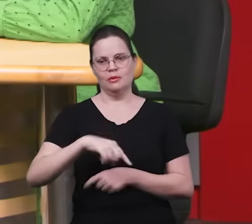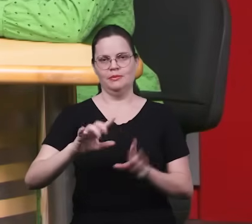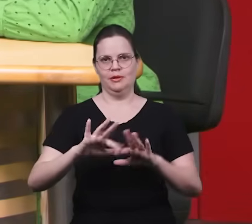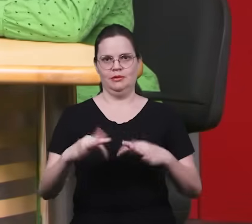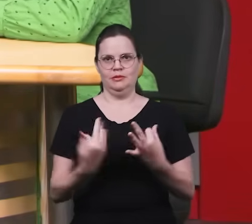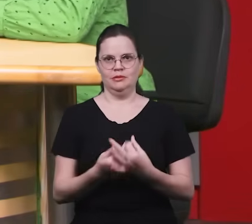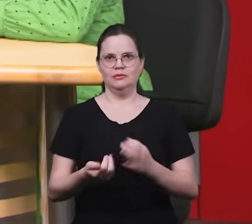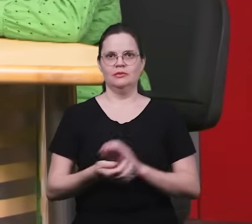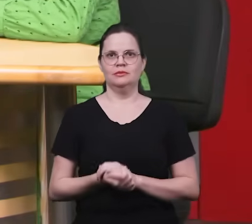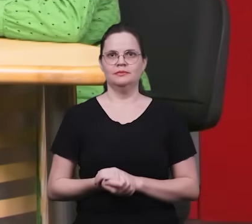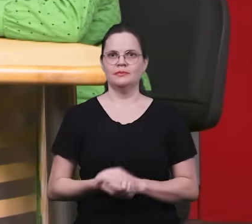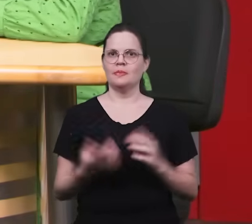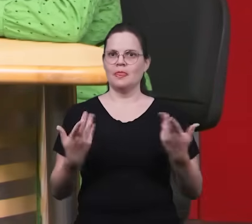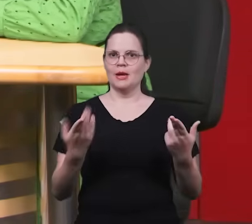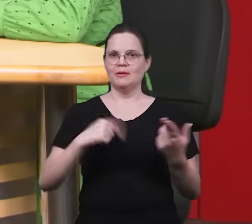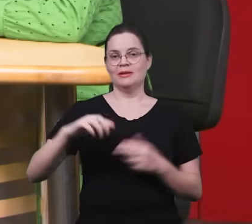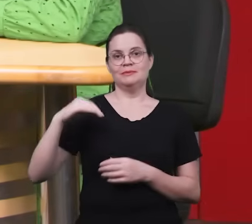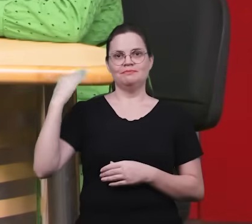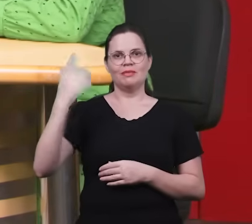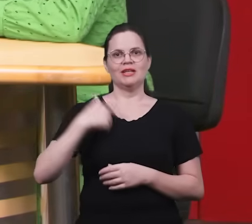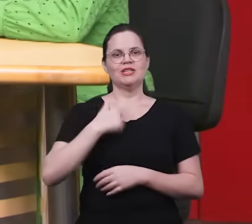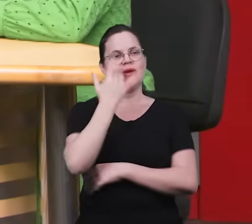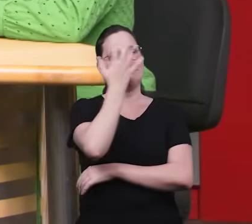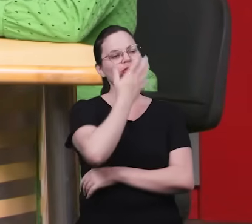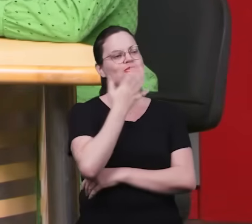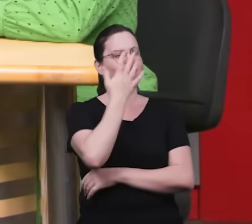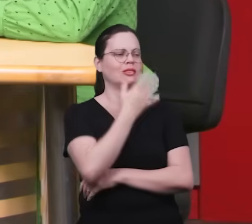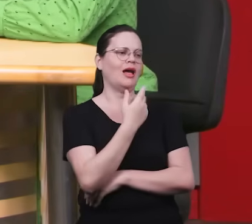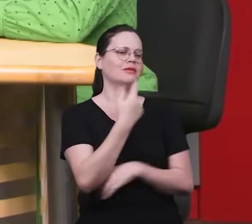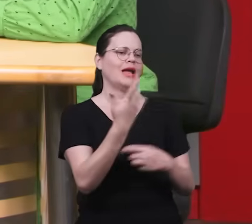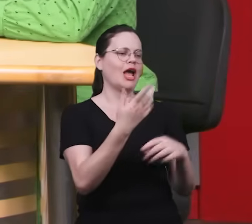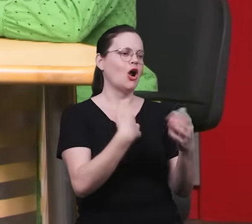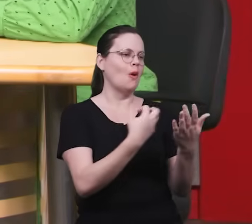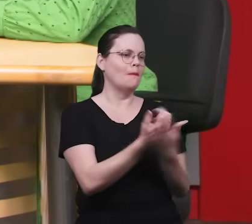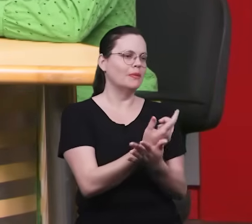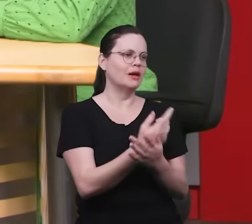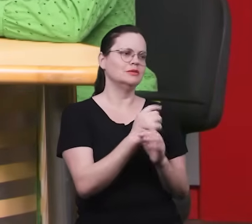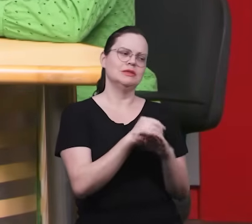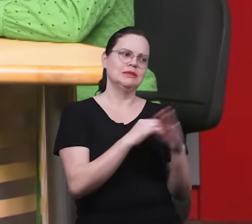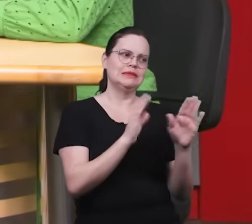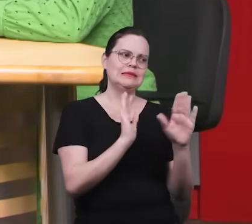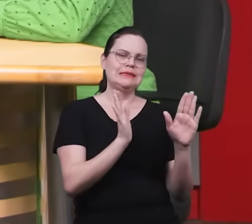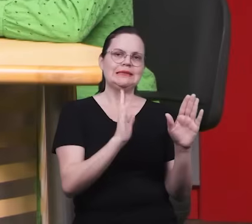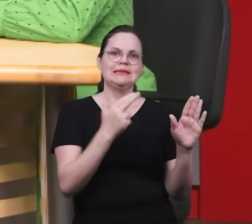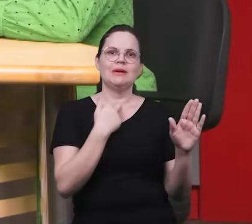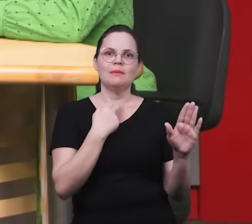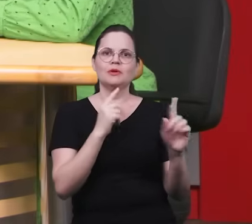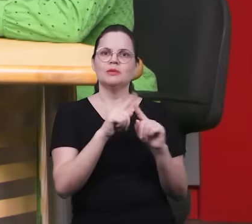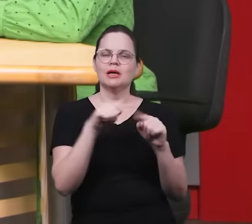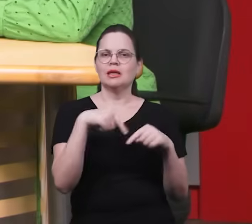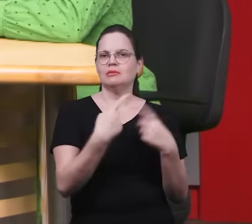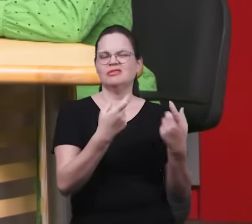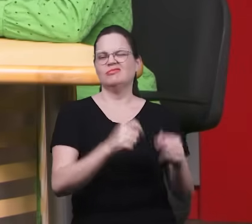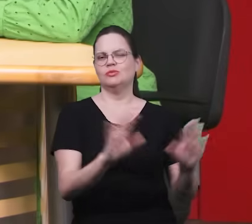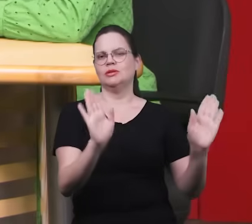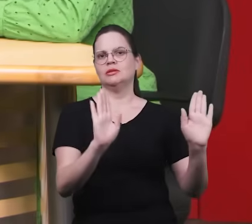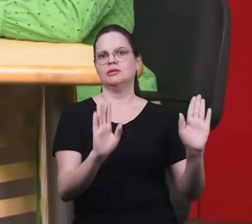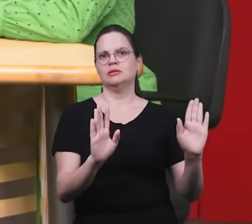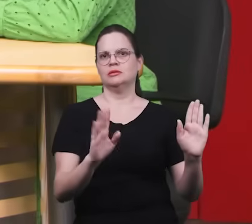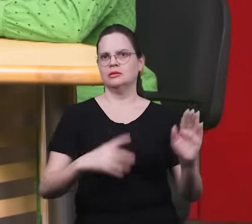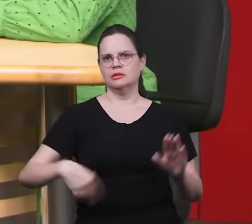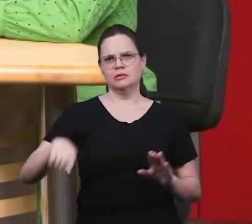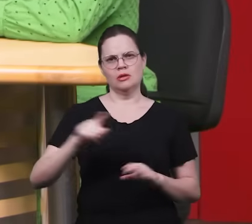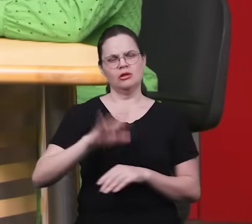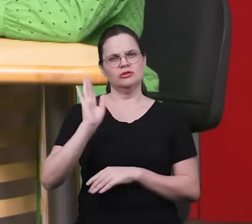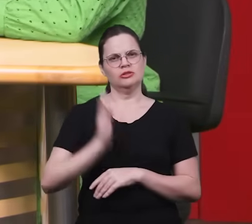gente também namora alguns produtos e, com o tempo, parte deles se torna desnecessário, né? Todos